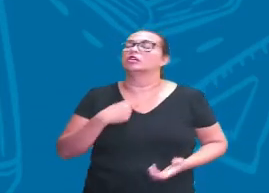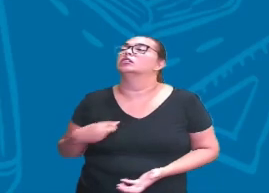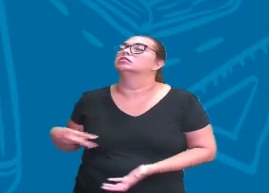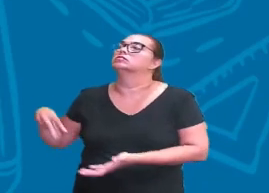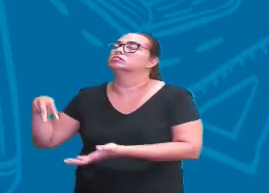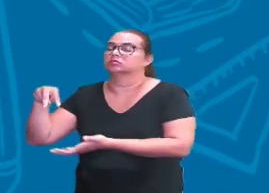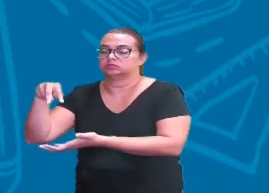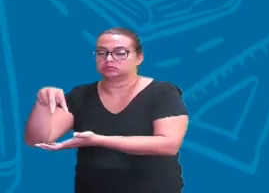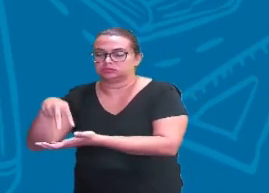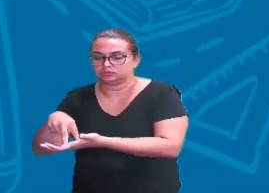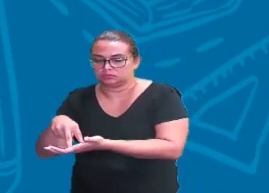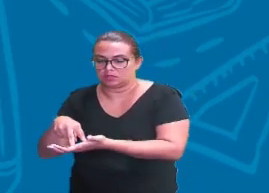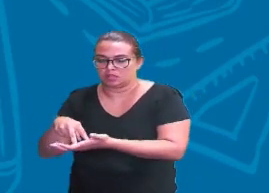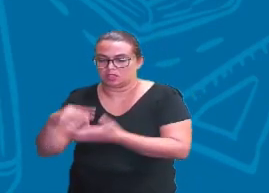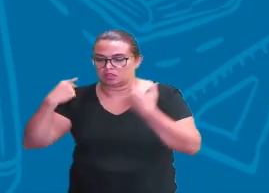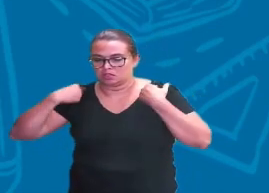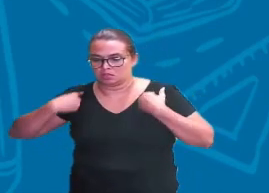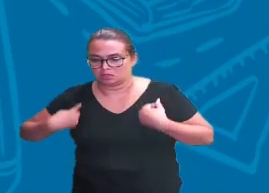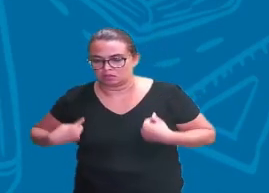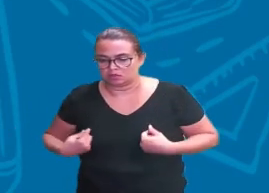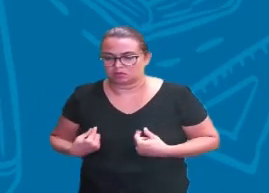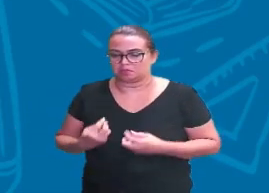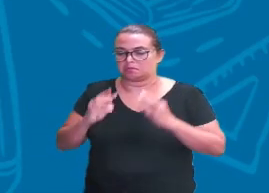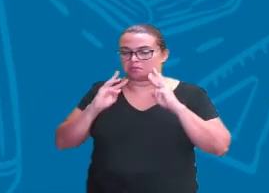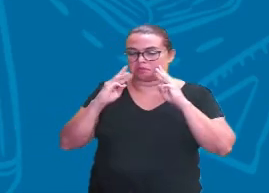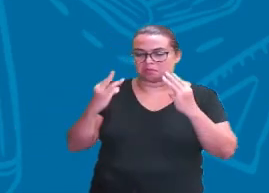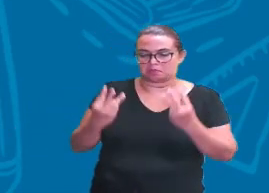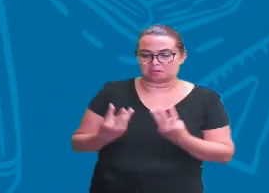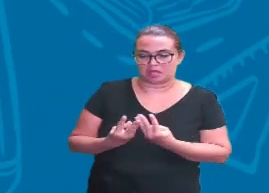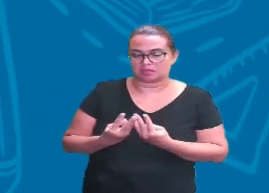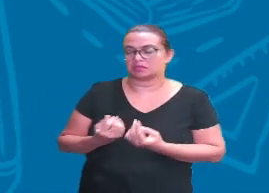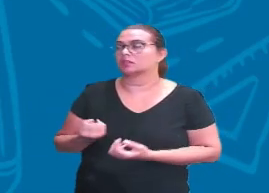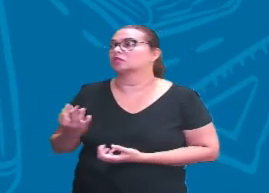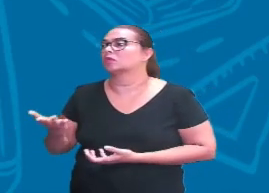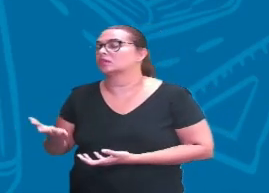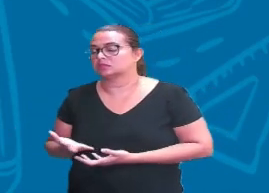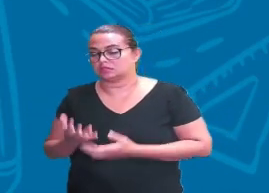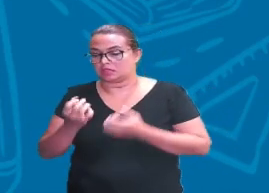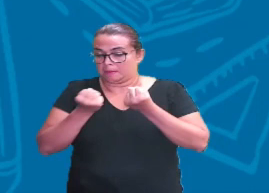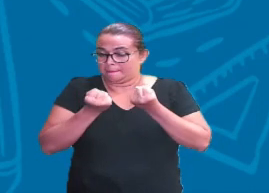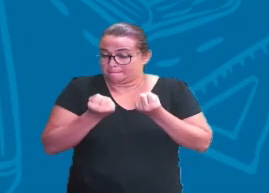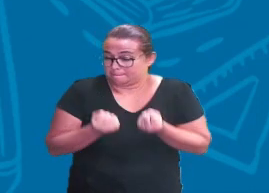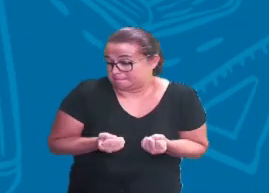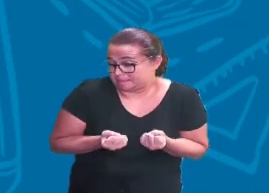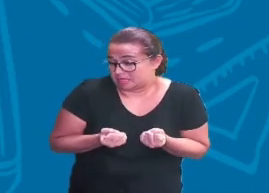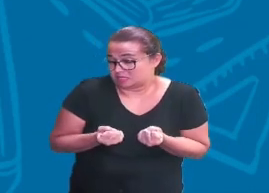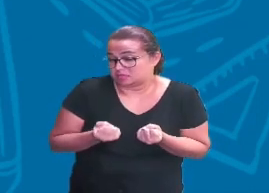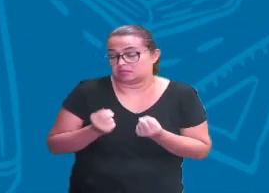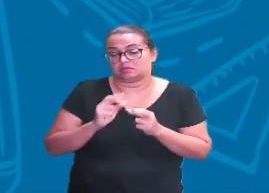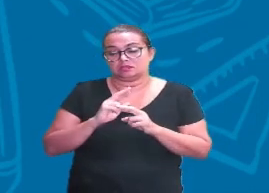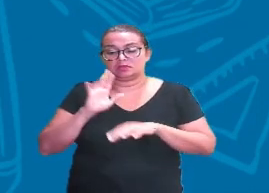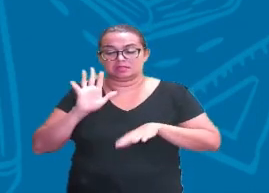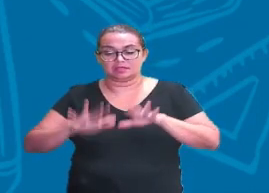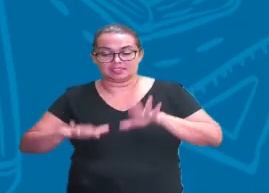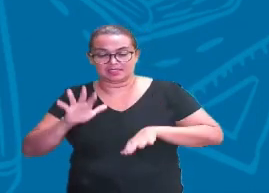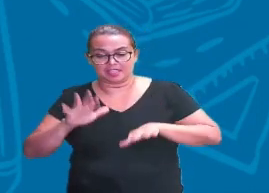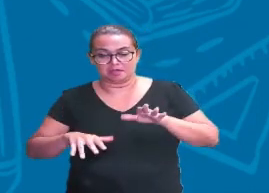de massa que você tem, tá? Beleza? E peso? Peso, ele depende